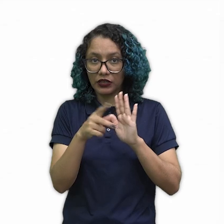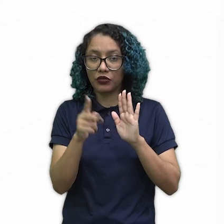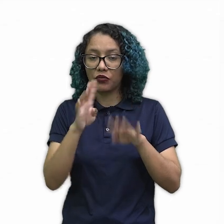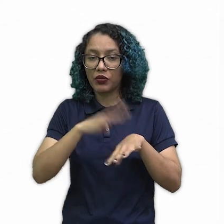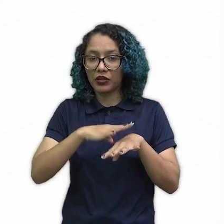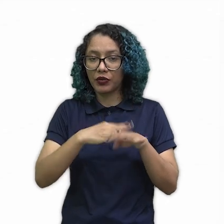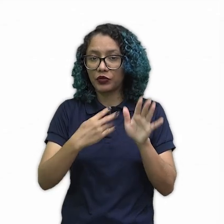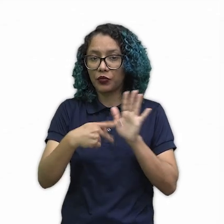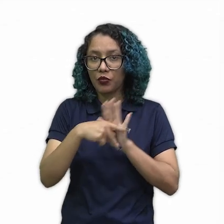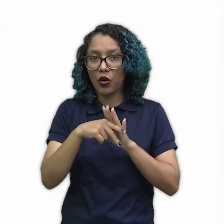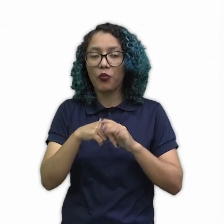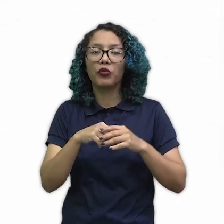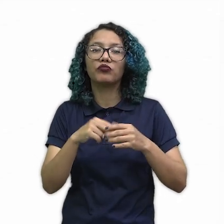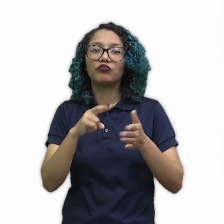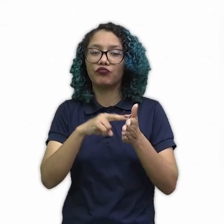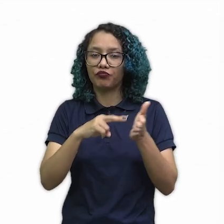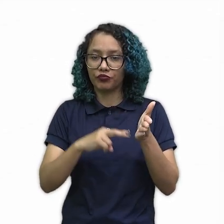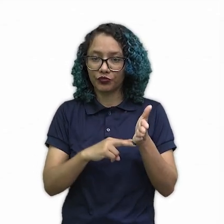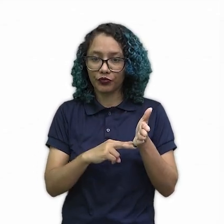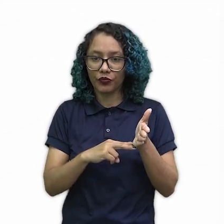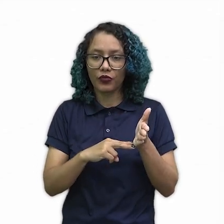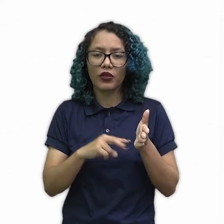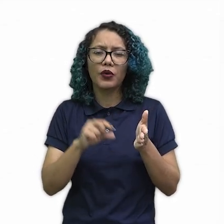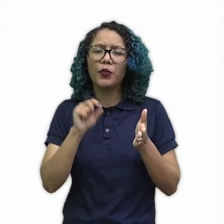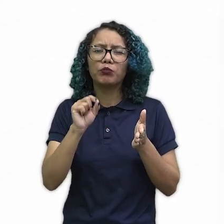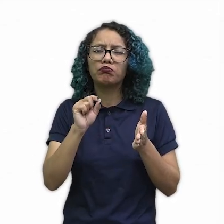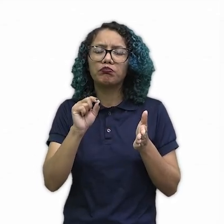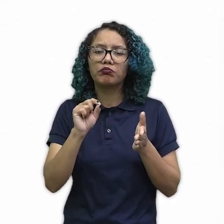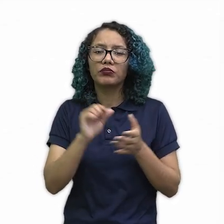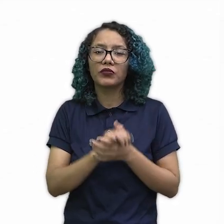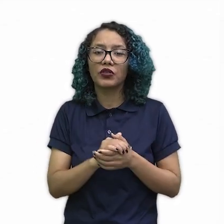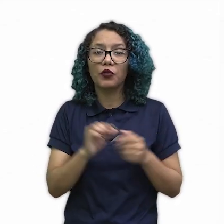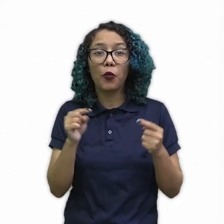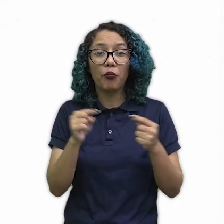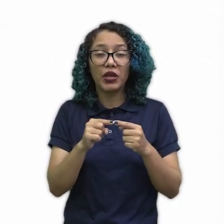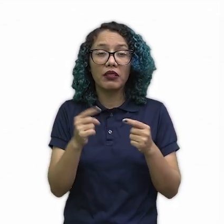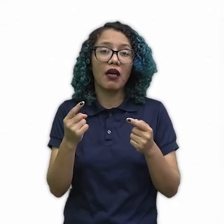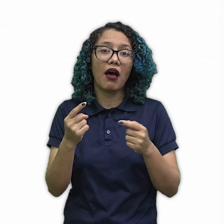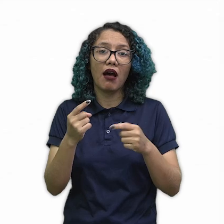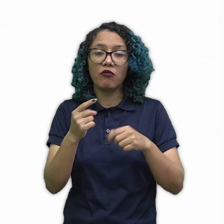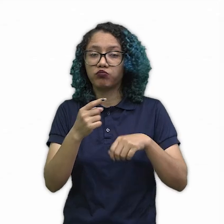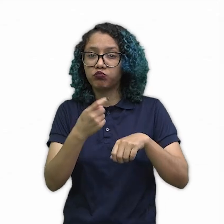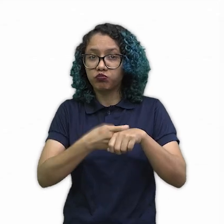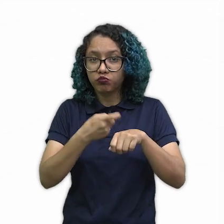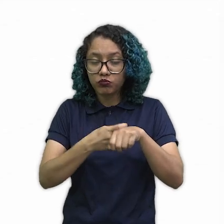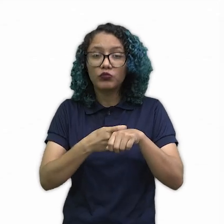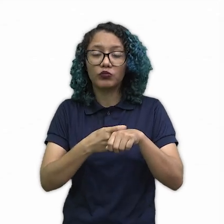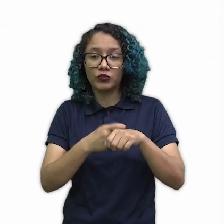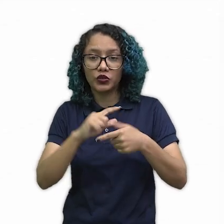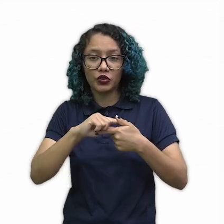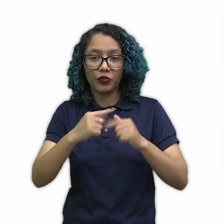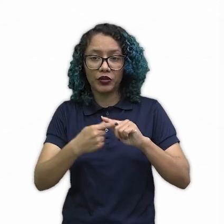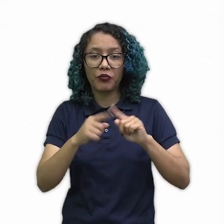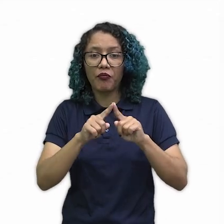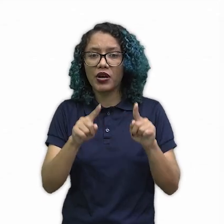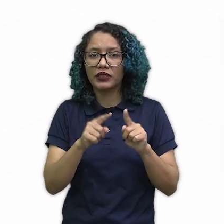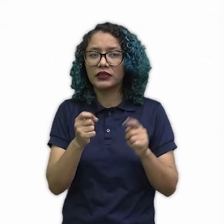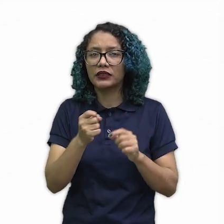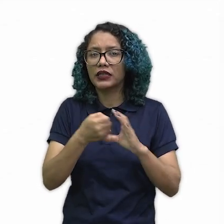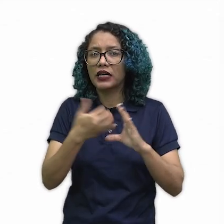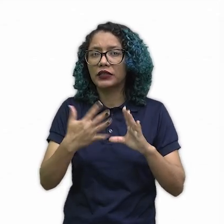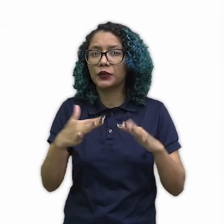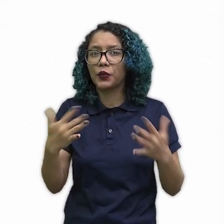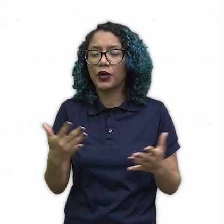que é um prisma. E diz aí que é o quê? Ele é um sólido geométrico, nós sabemos, né? Mas qual a